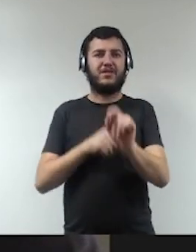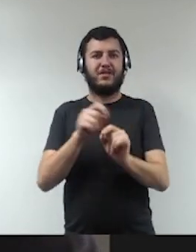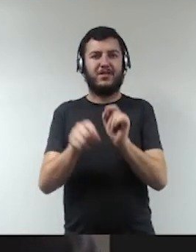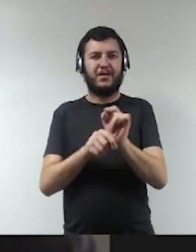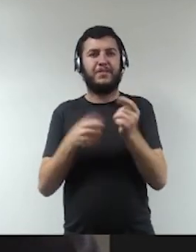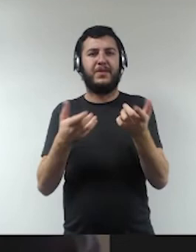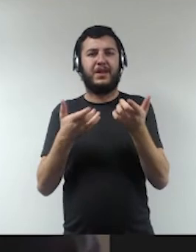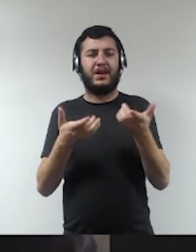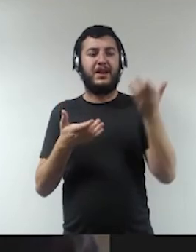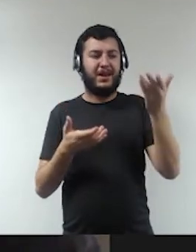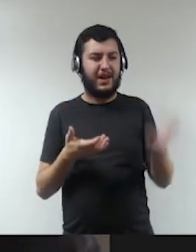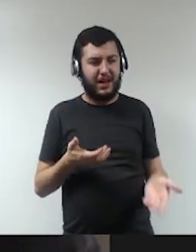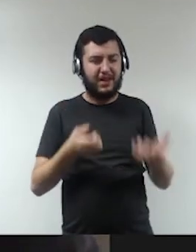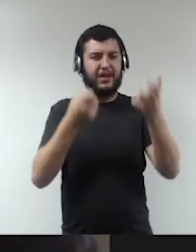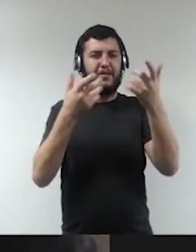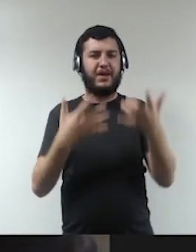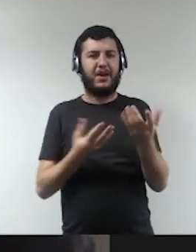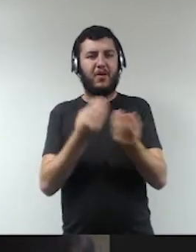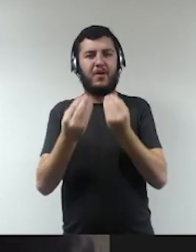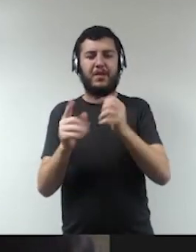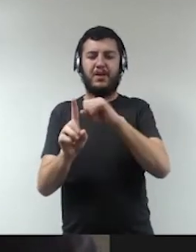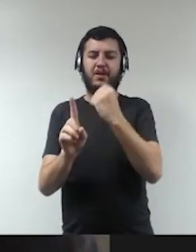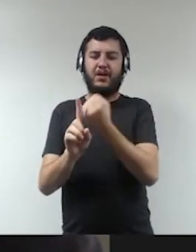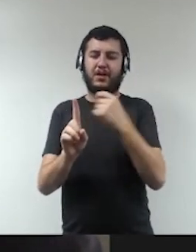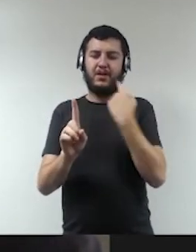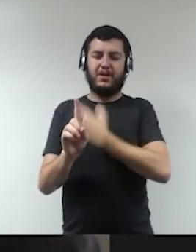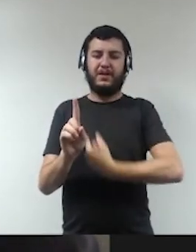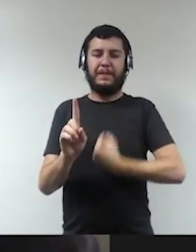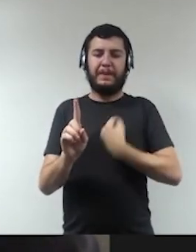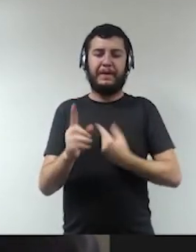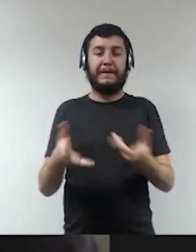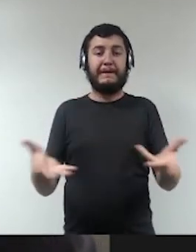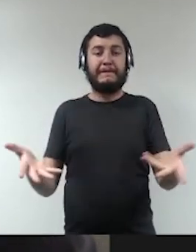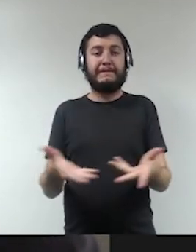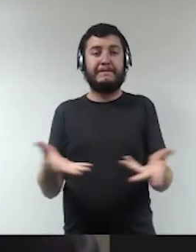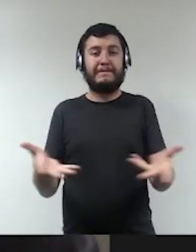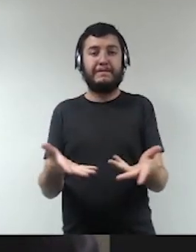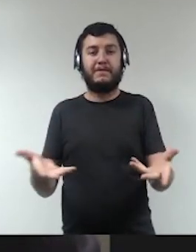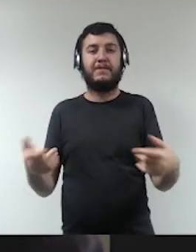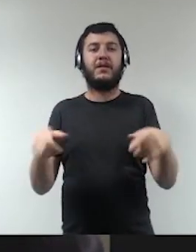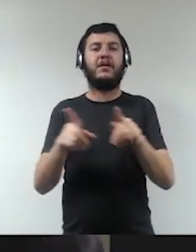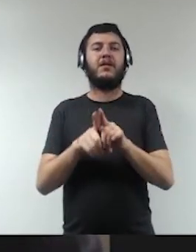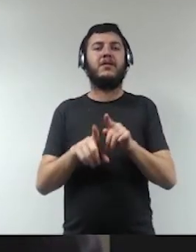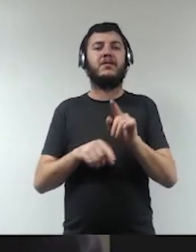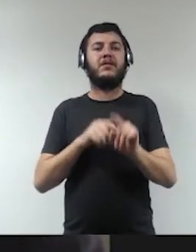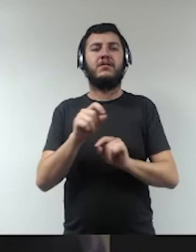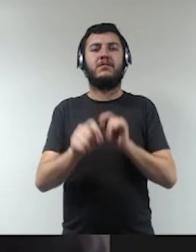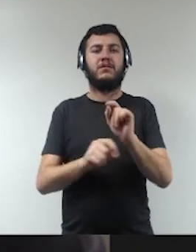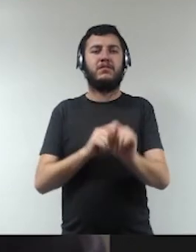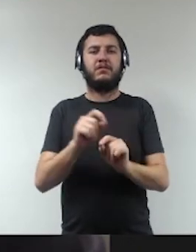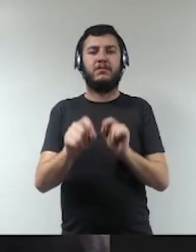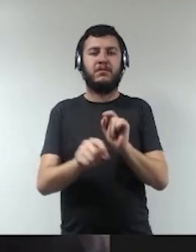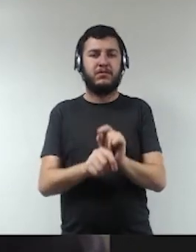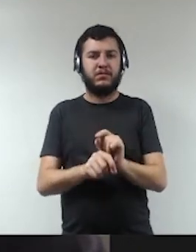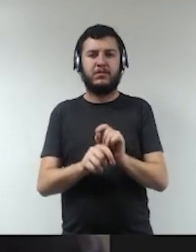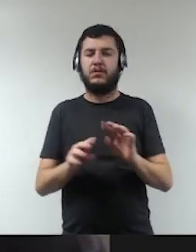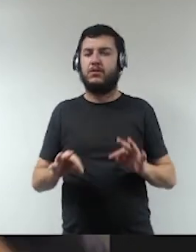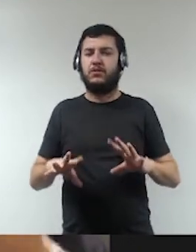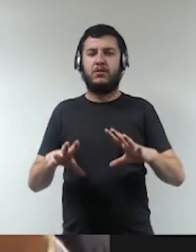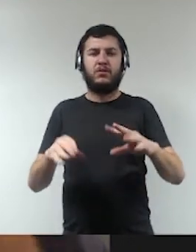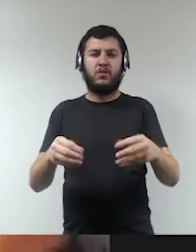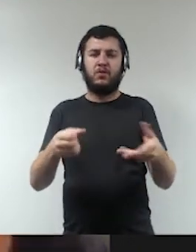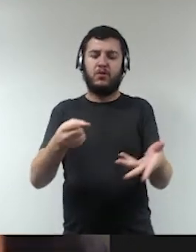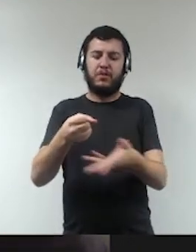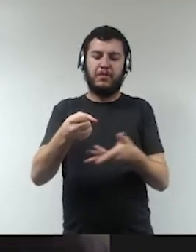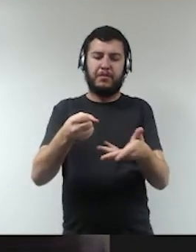um liame entre essa sociedade que nós vivemos hoje, em que tudo se baseia em